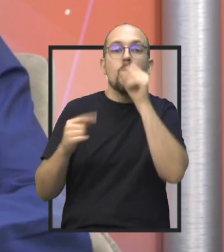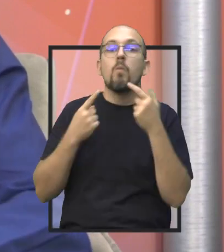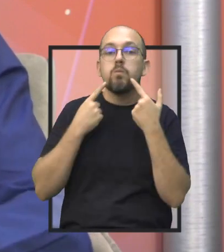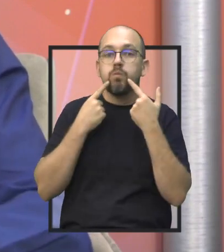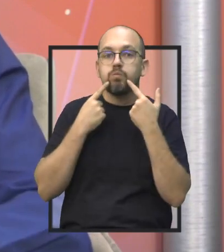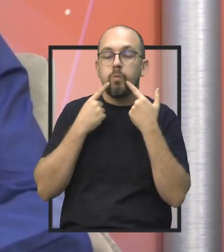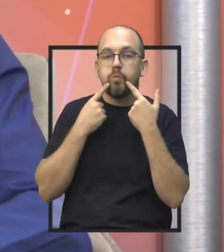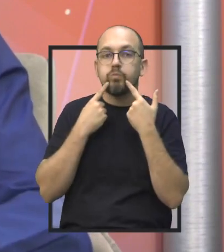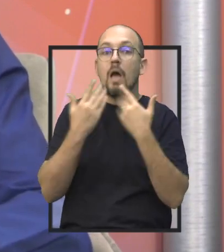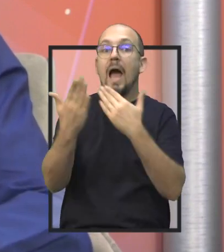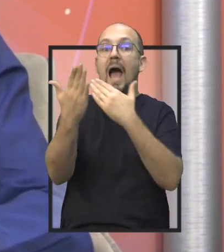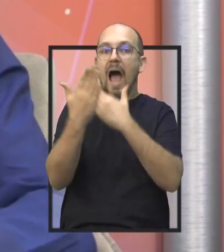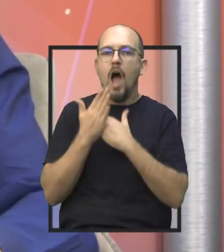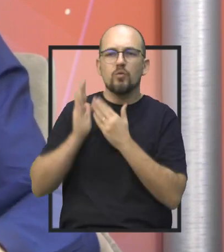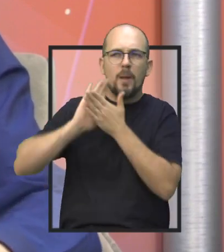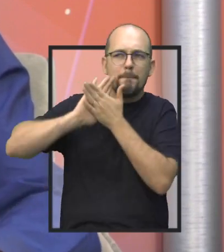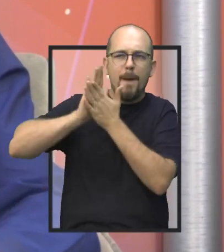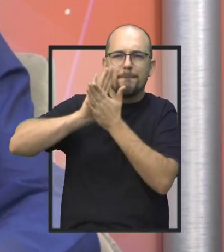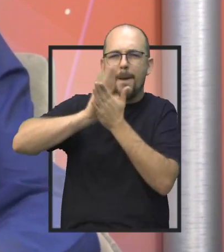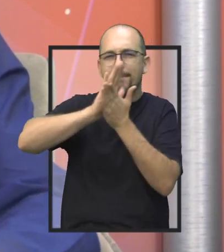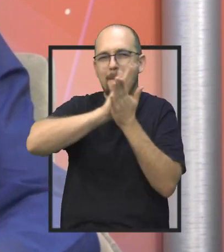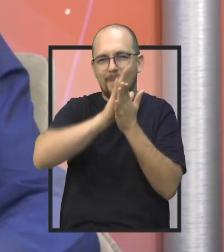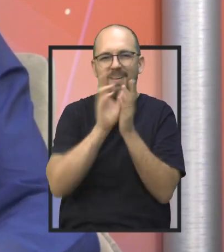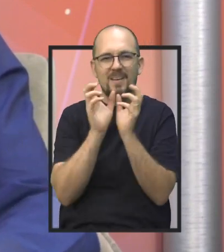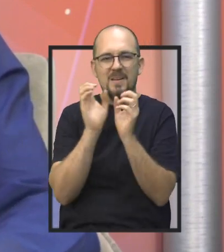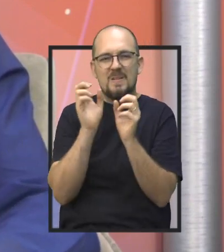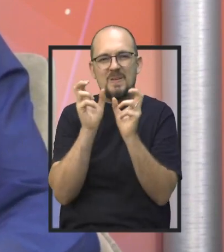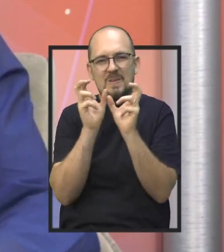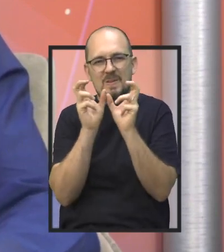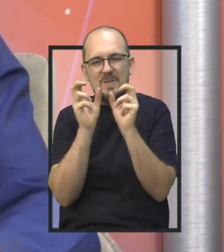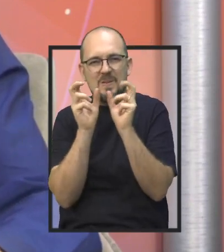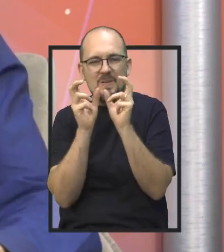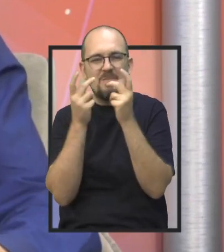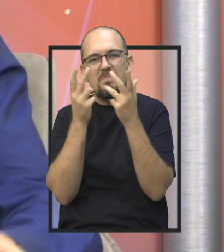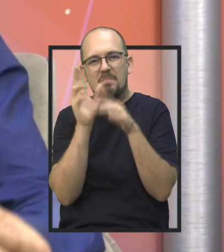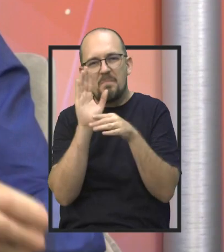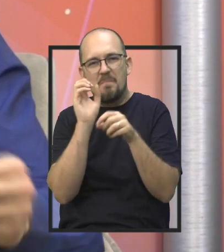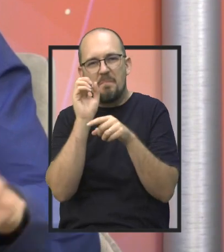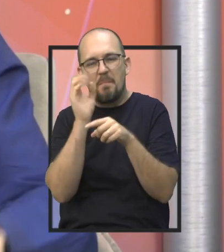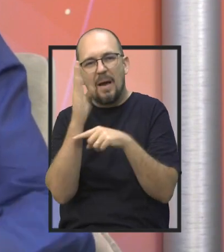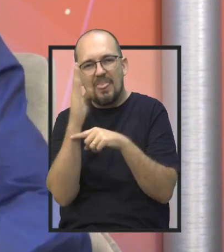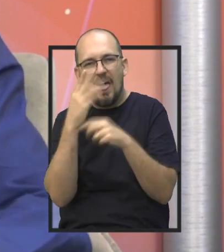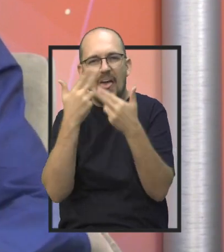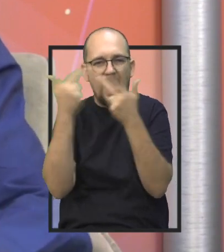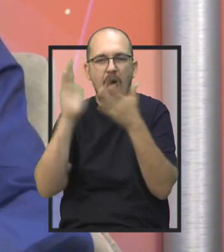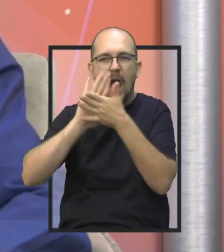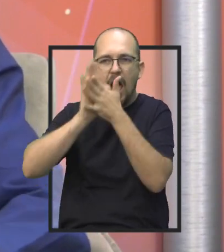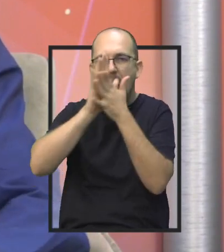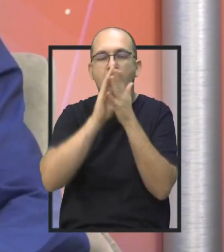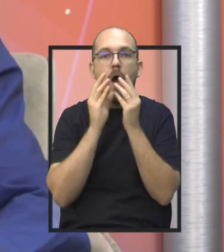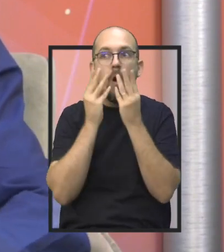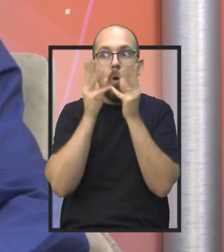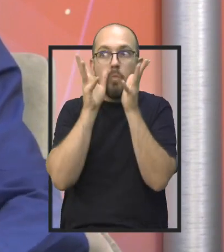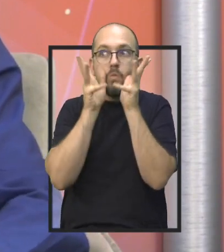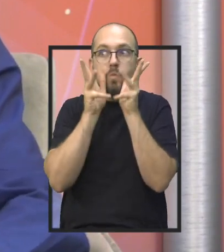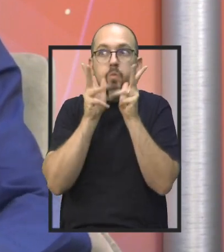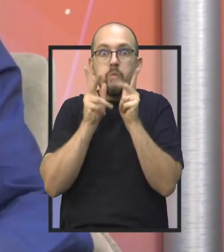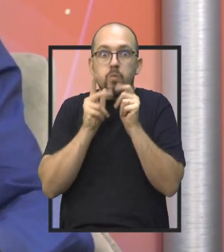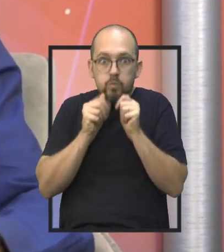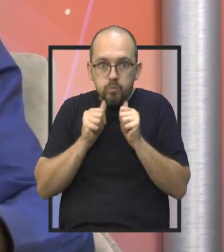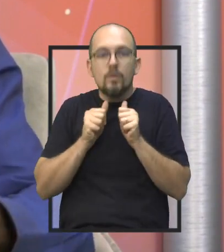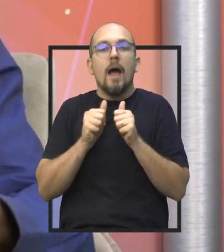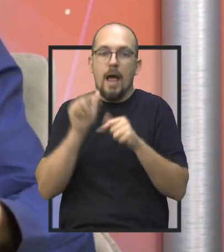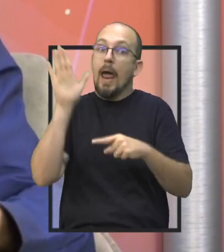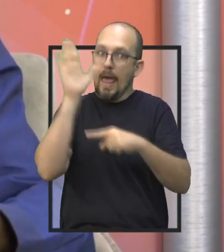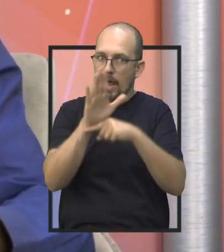o cuidado da cavidade oral. Isso vai trazer benefício. Agora, se a pessoa está com mau hálito,